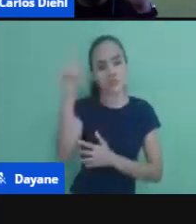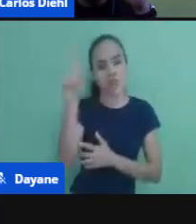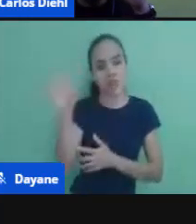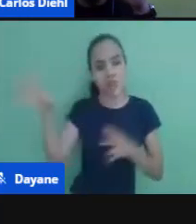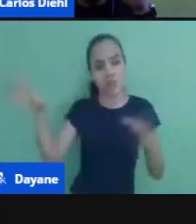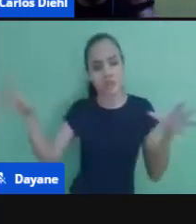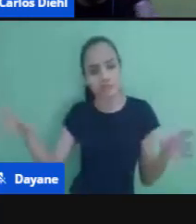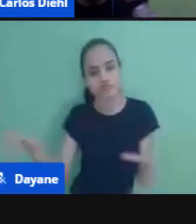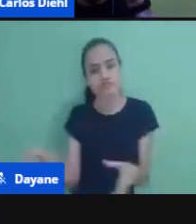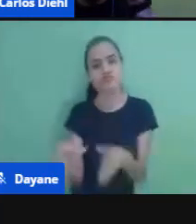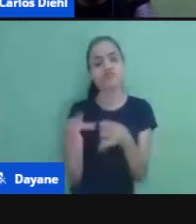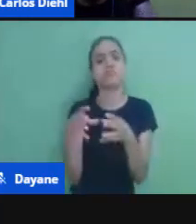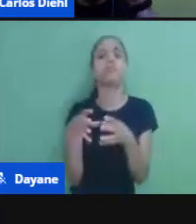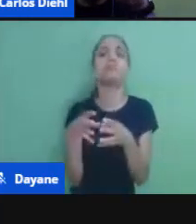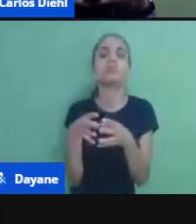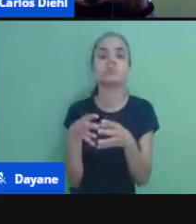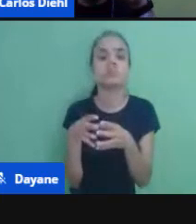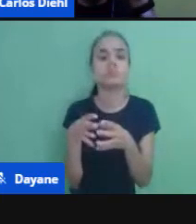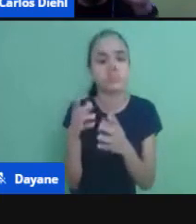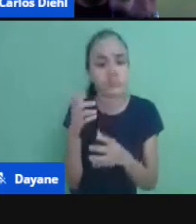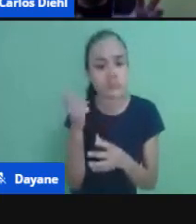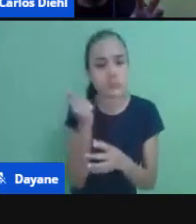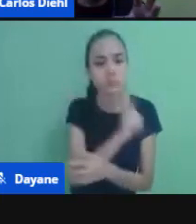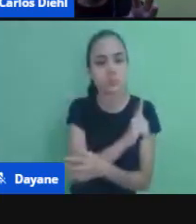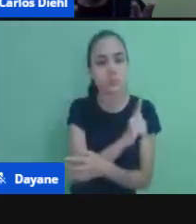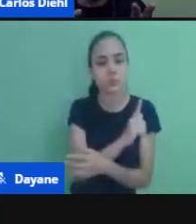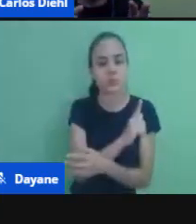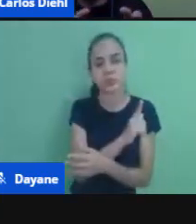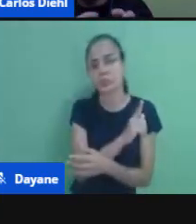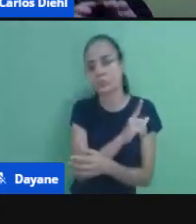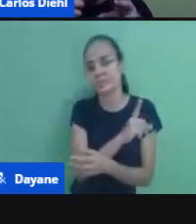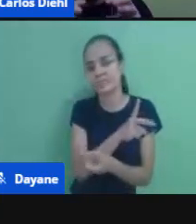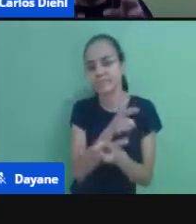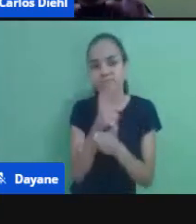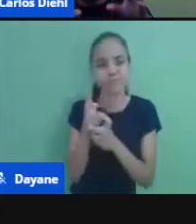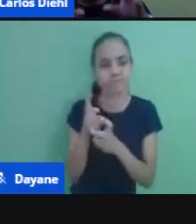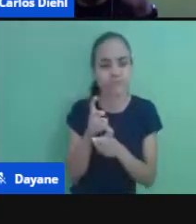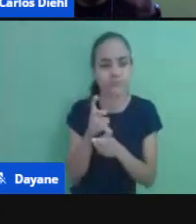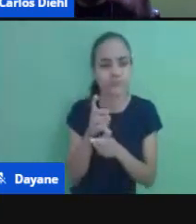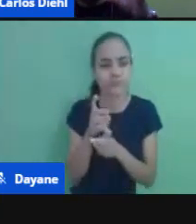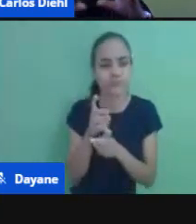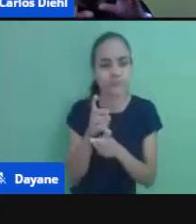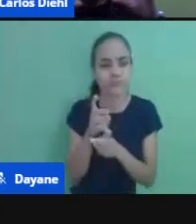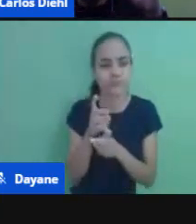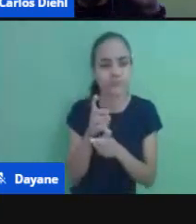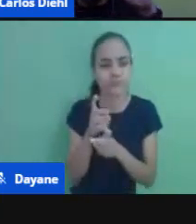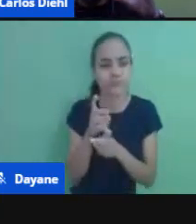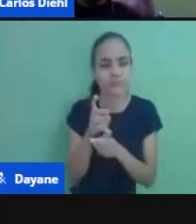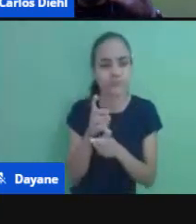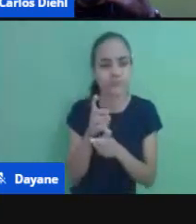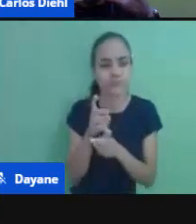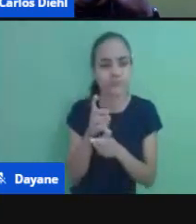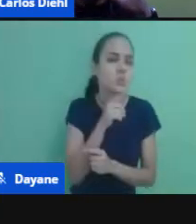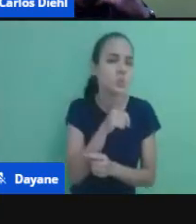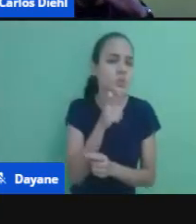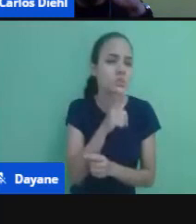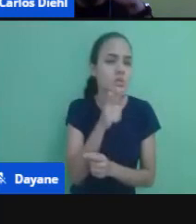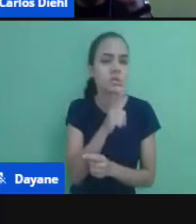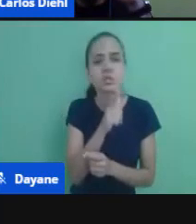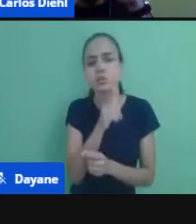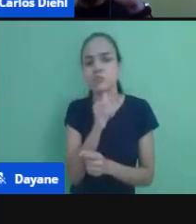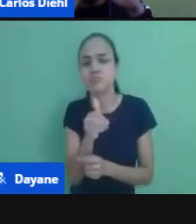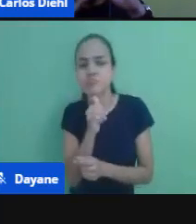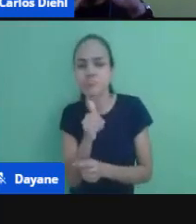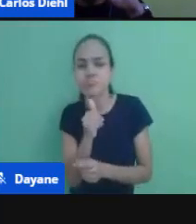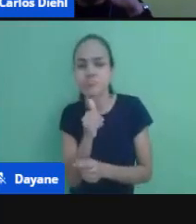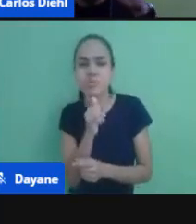gente vai contar. Se a gente consegue contar essa história em 5 linhas, quer dizer que a gente tem uma história que está